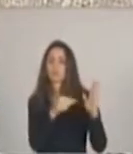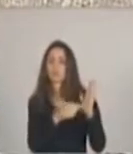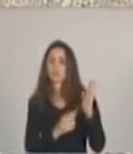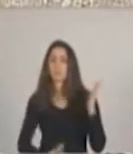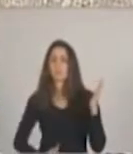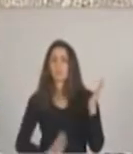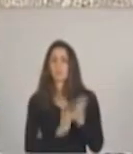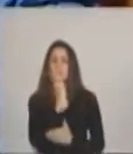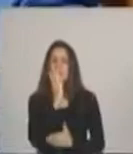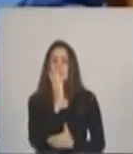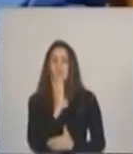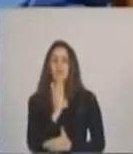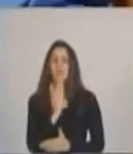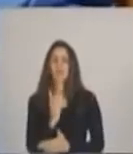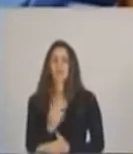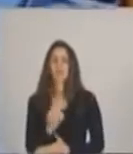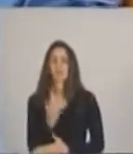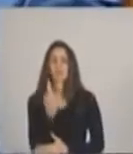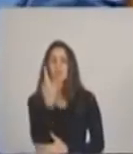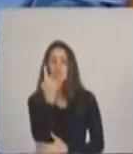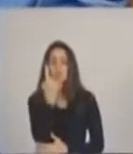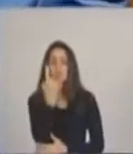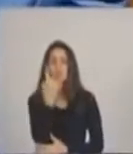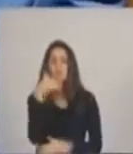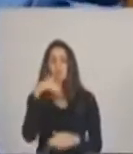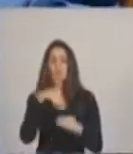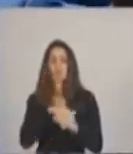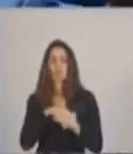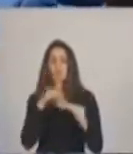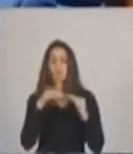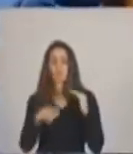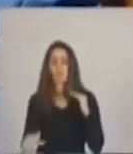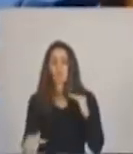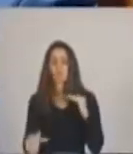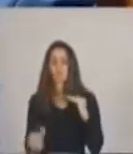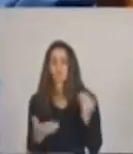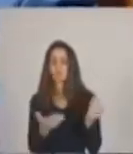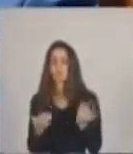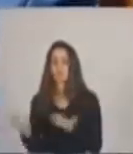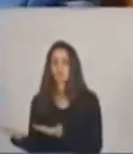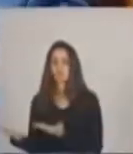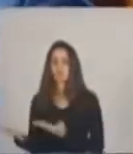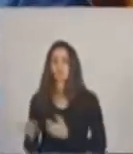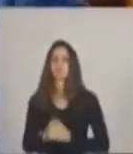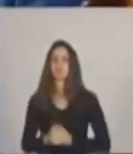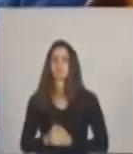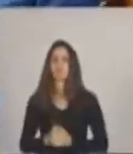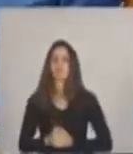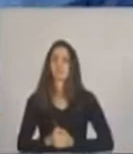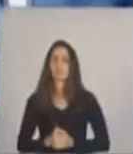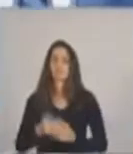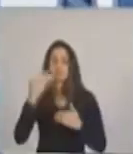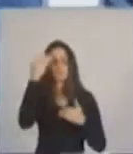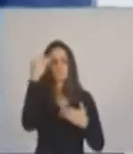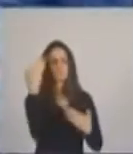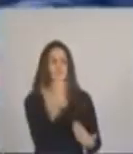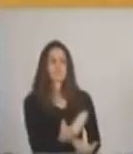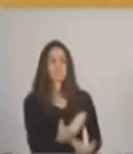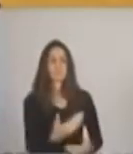aprovada com apenas um voto contrário. Devolvo à presidência, doutor Rafael Favato, que nesse momento preside a casa. Obrigado,